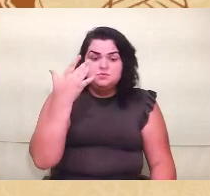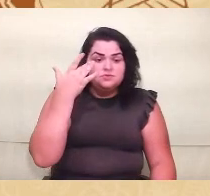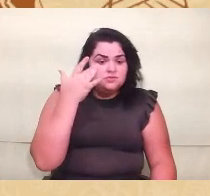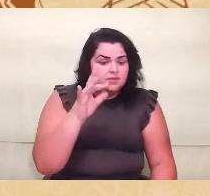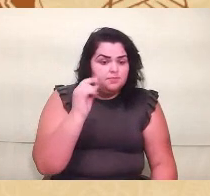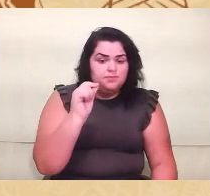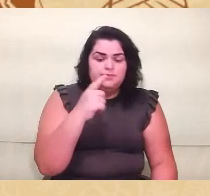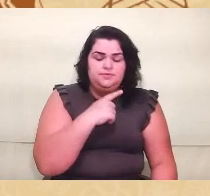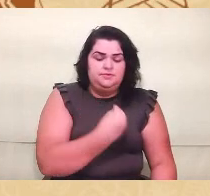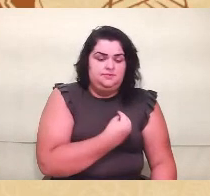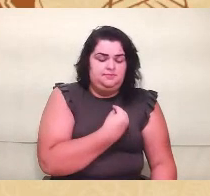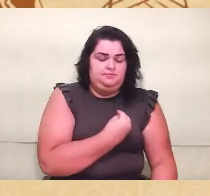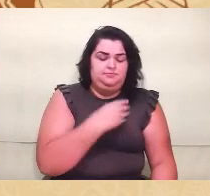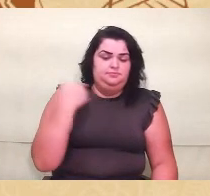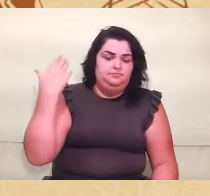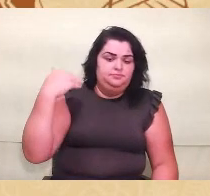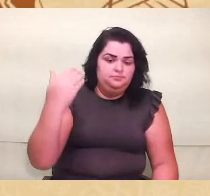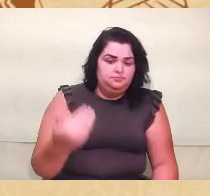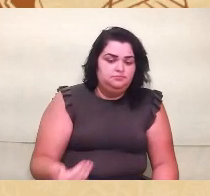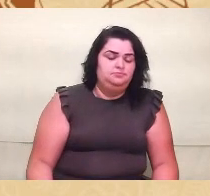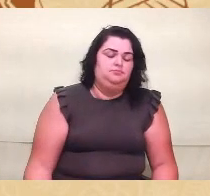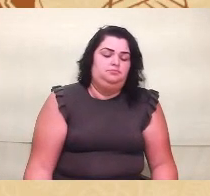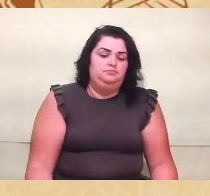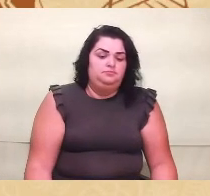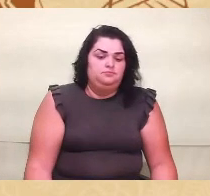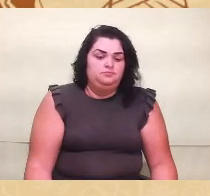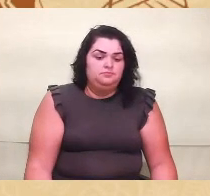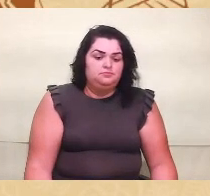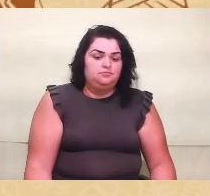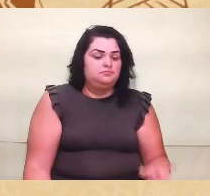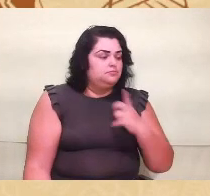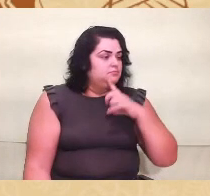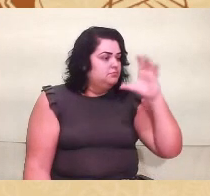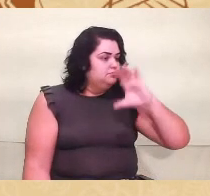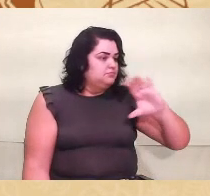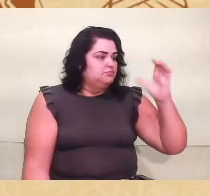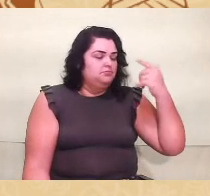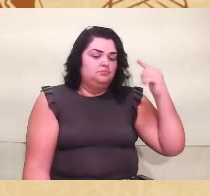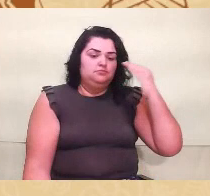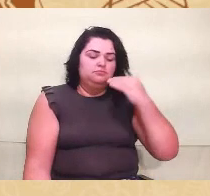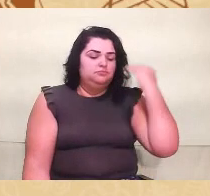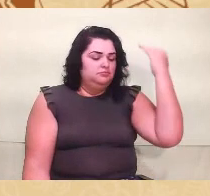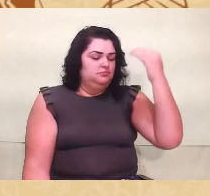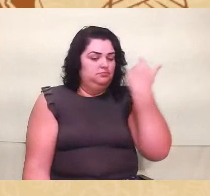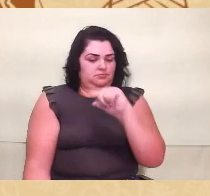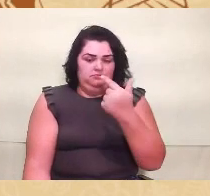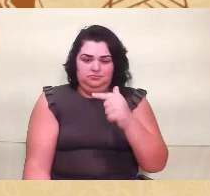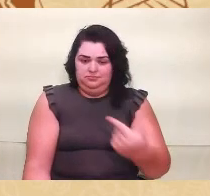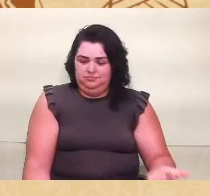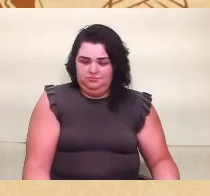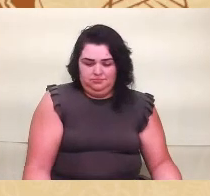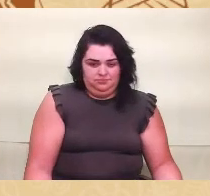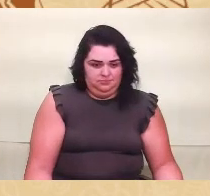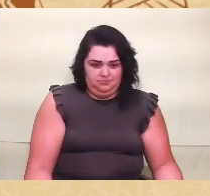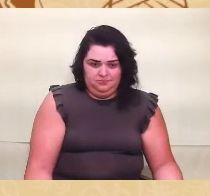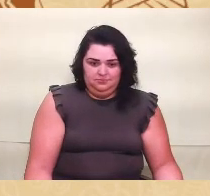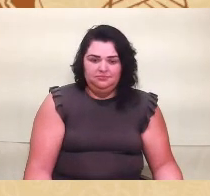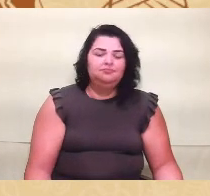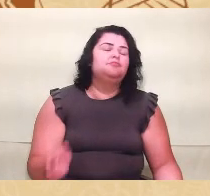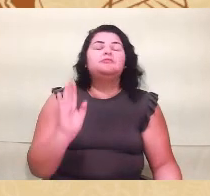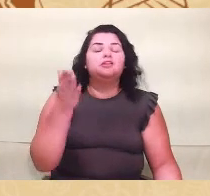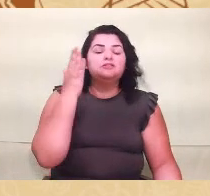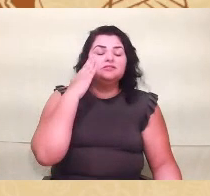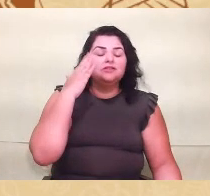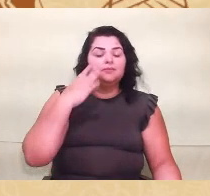é excludente, o que é o bandeirante. E nós não ficamos passíveis, viu, gente? O povo sabe das guerras,